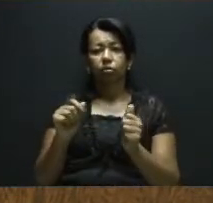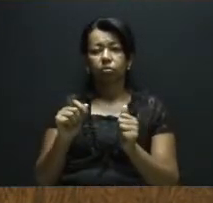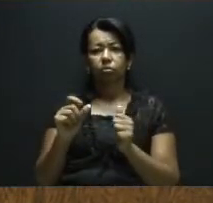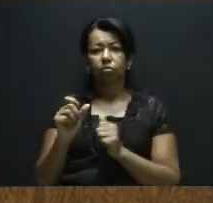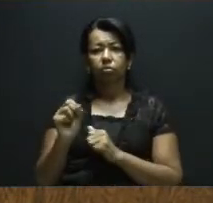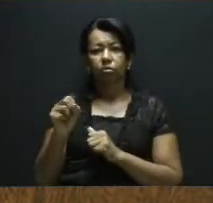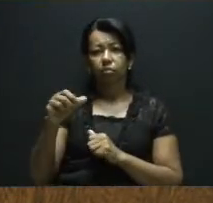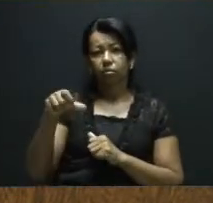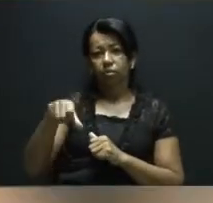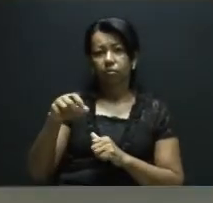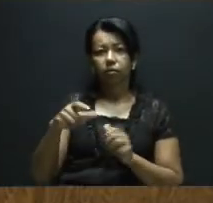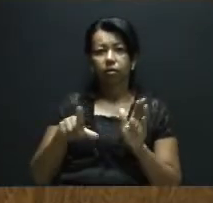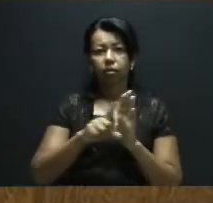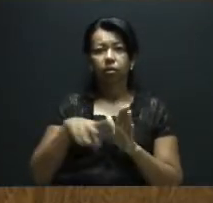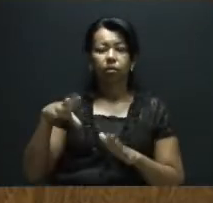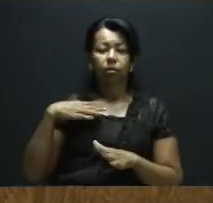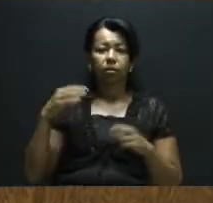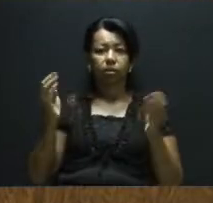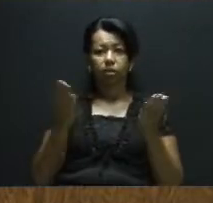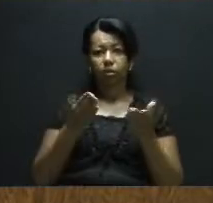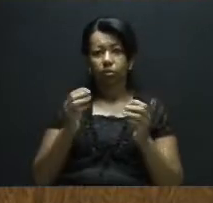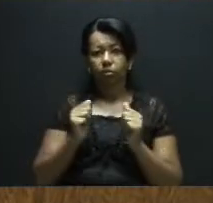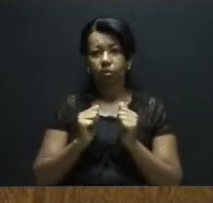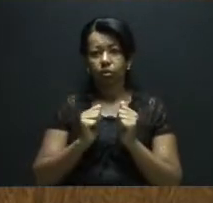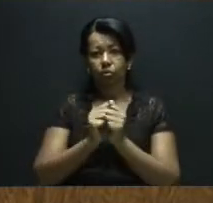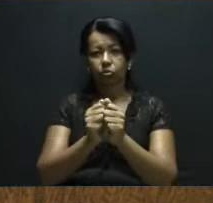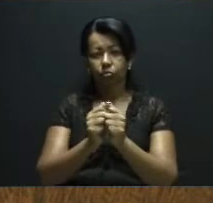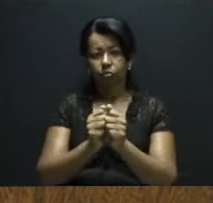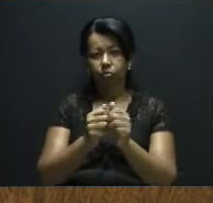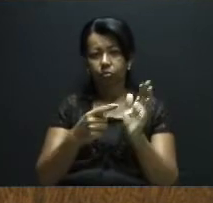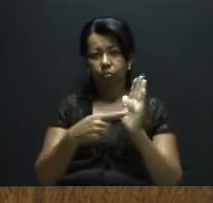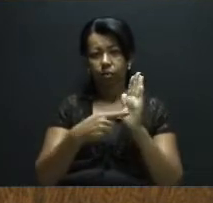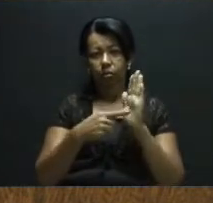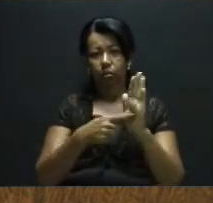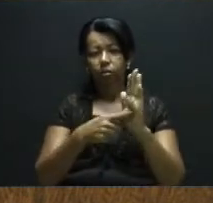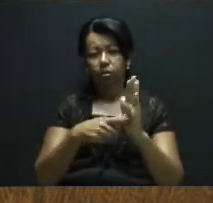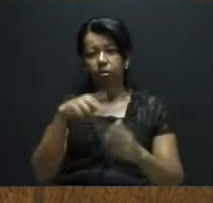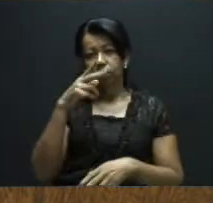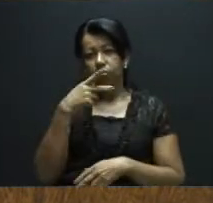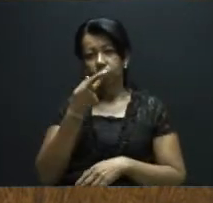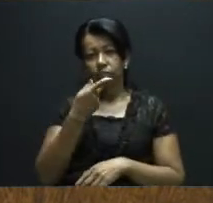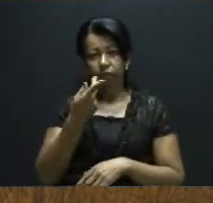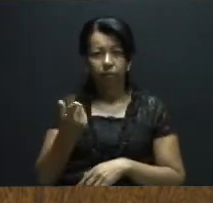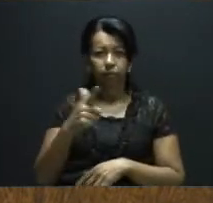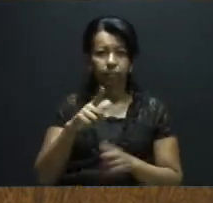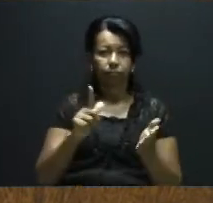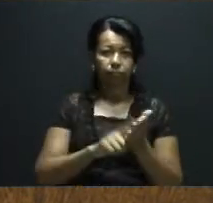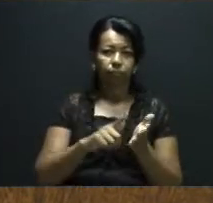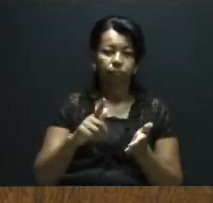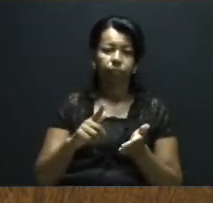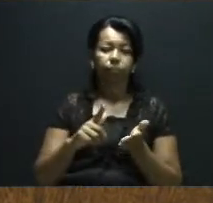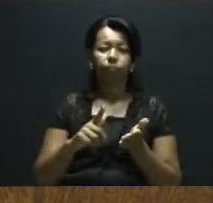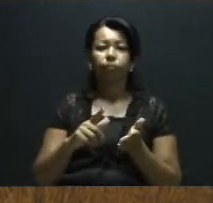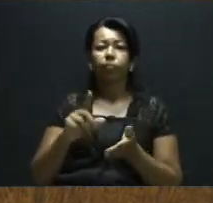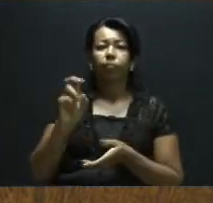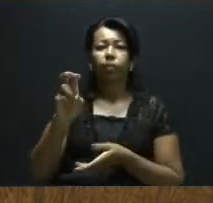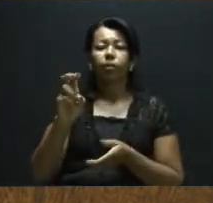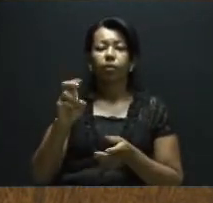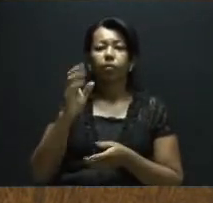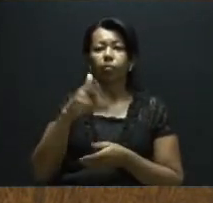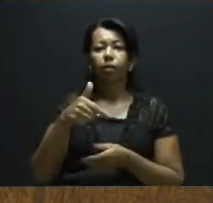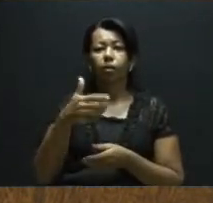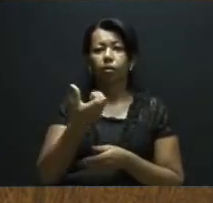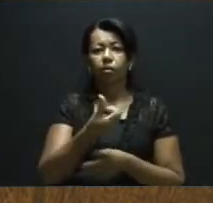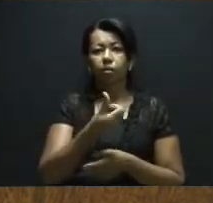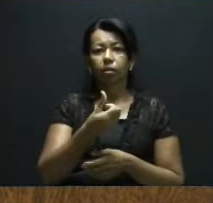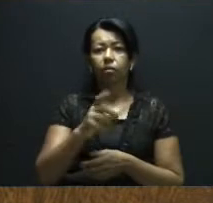do regimento interno passou a usar a aparecer em conjunto sobre a matéria as folhas 5/6